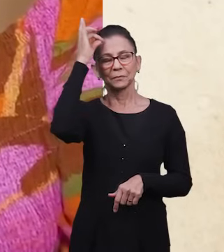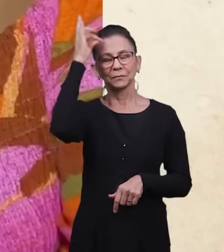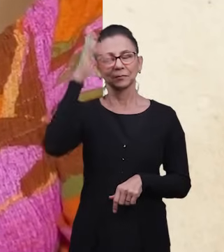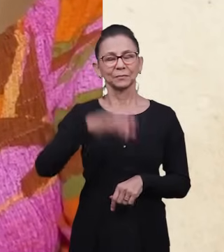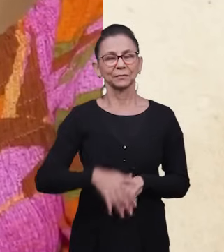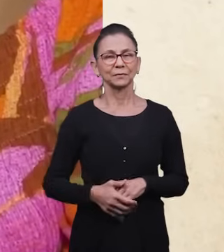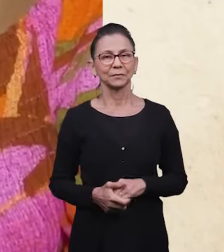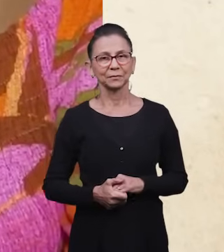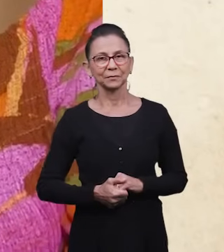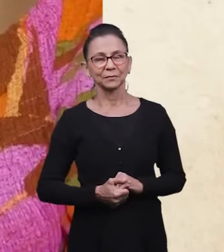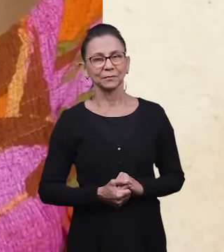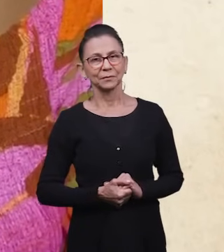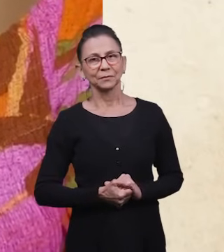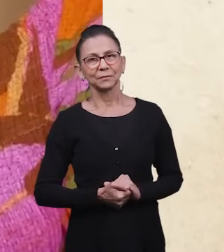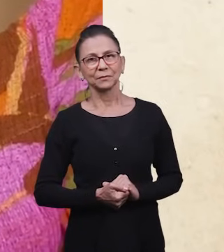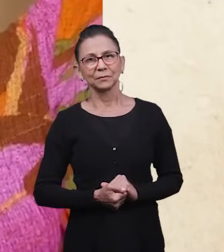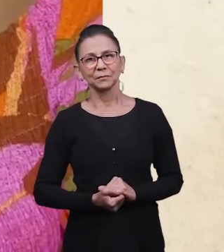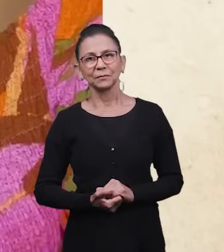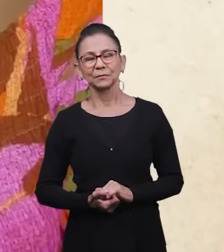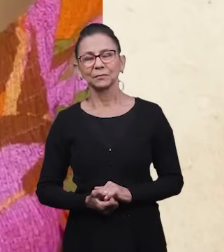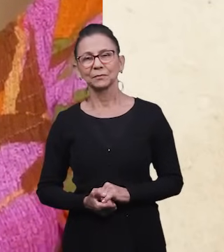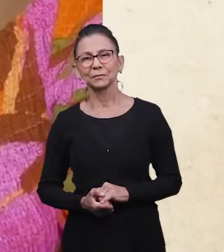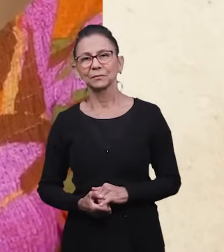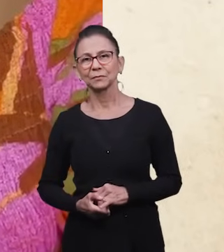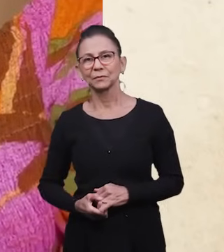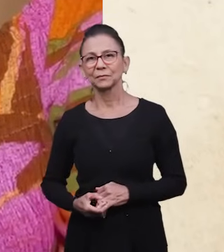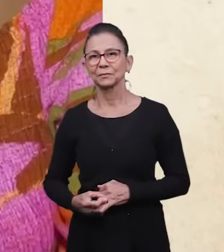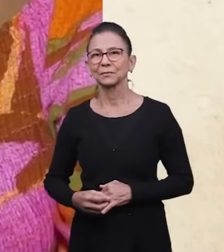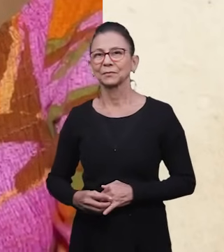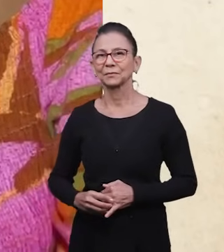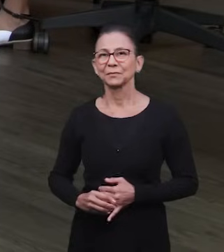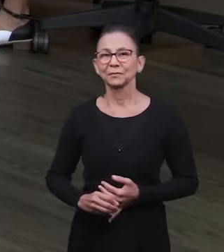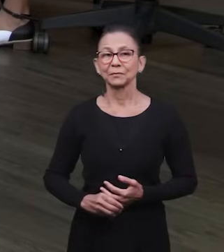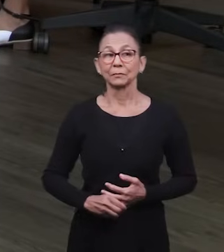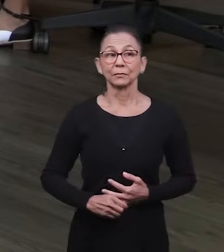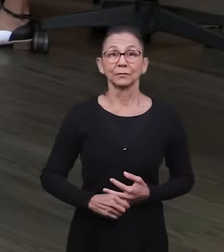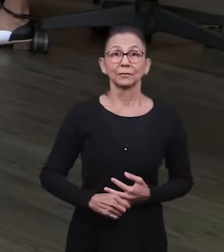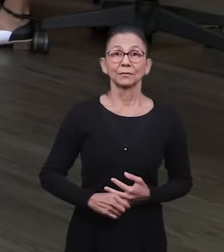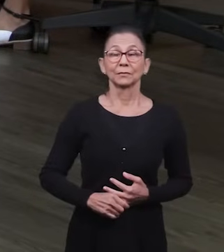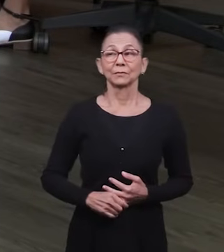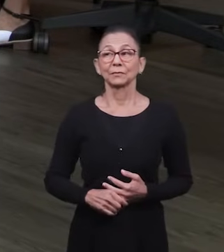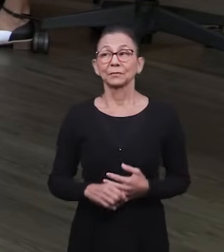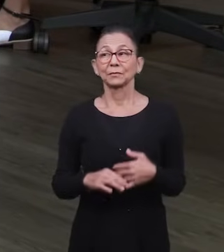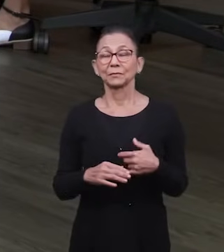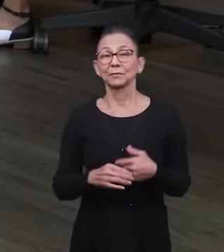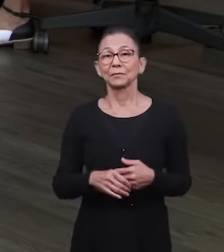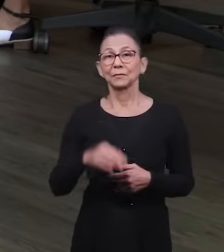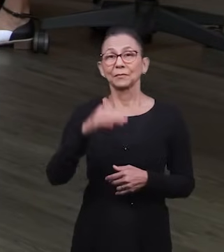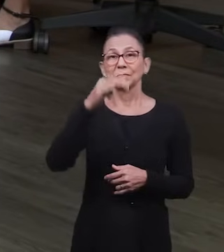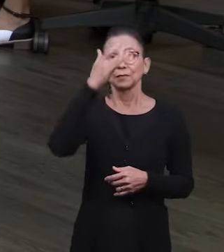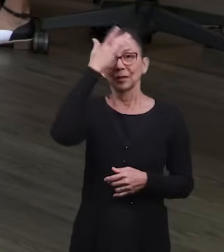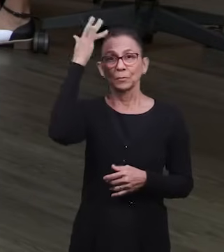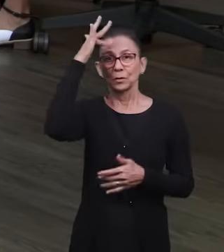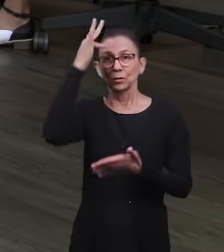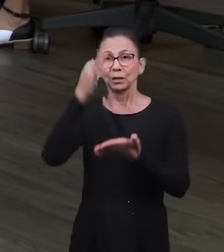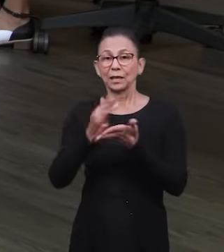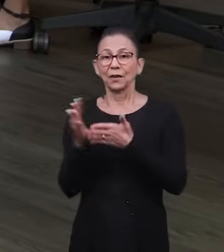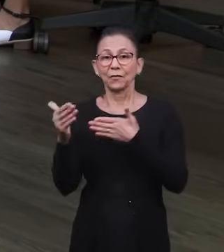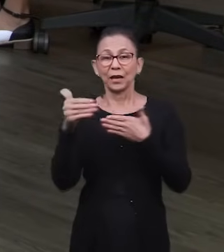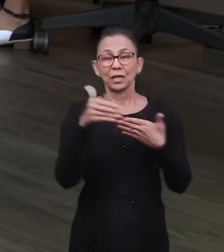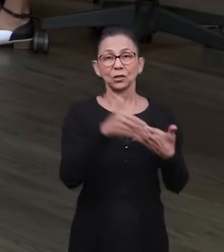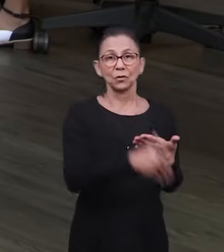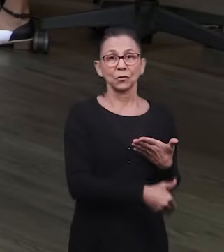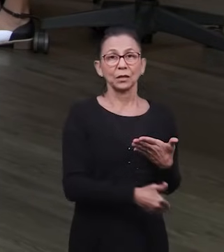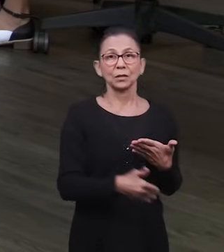são os juízos para aquele que é apóstata da palavra de Deus? E aí, Alexandre? Juízo, hein? Juízo. Juízo. Aproveita que